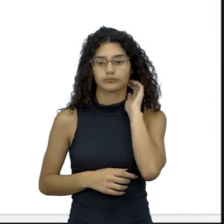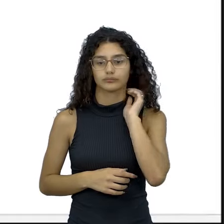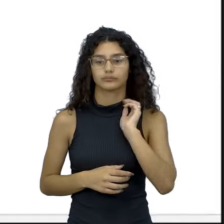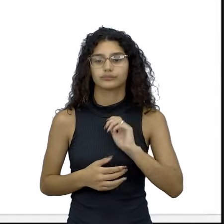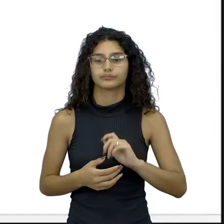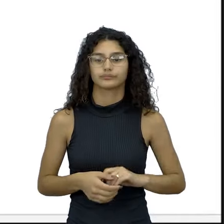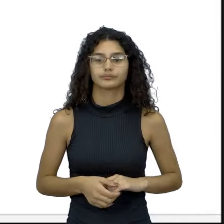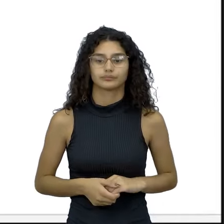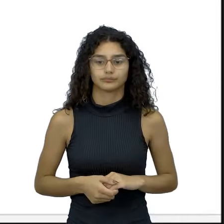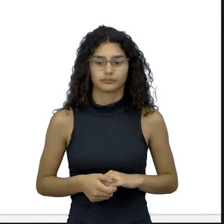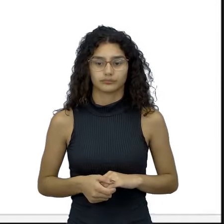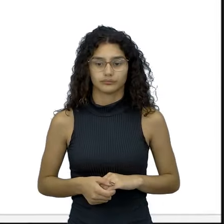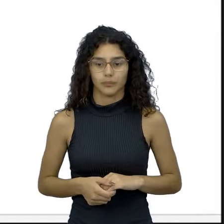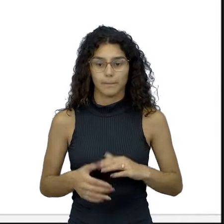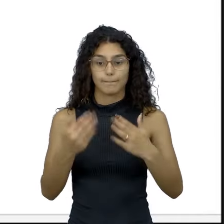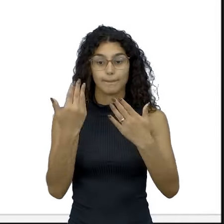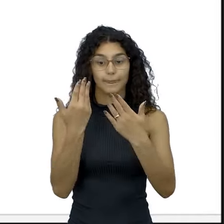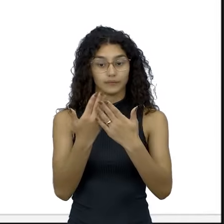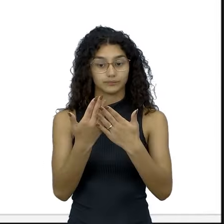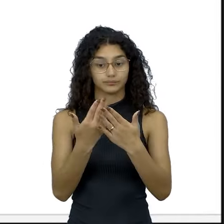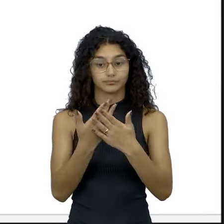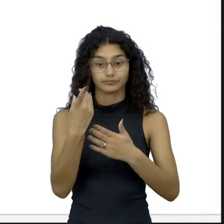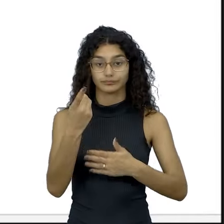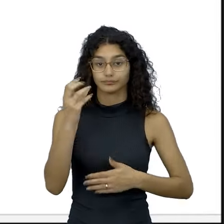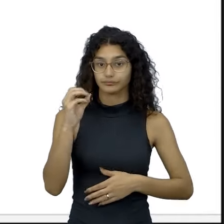E, finalmente, a gente chega na aula 10,